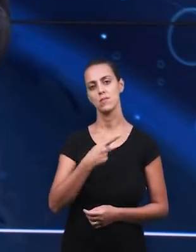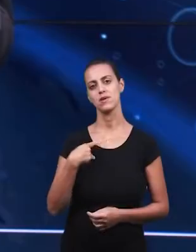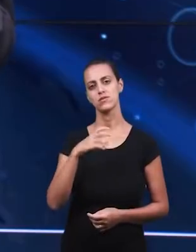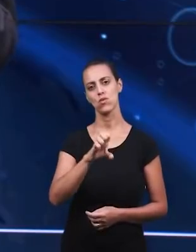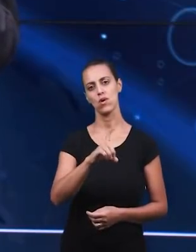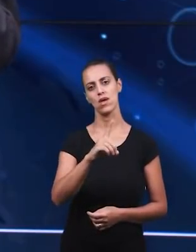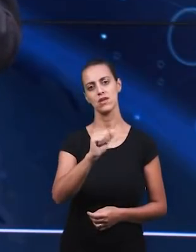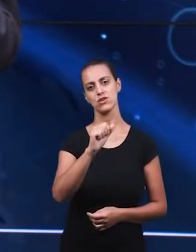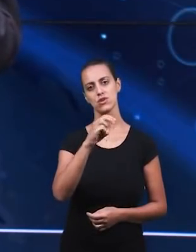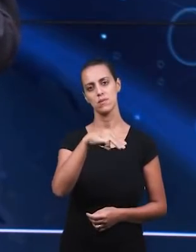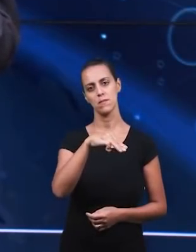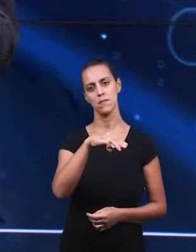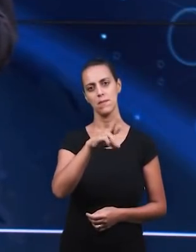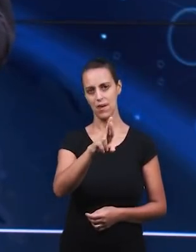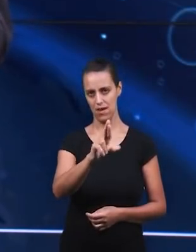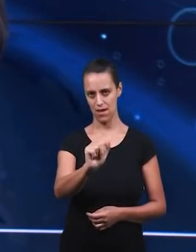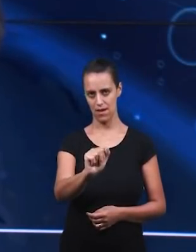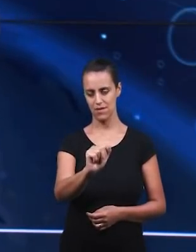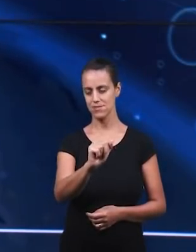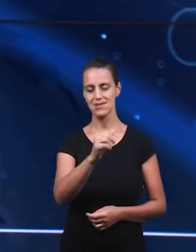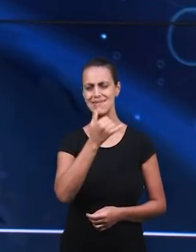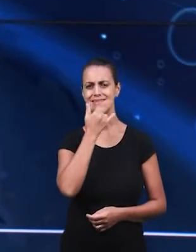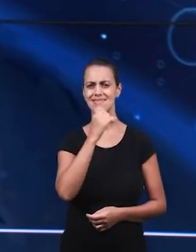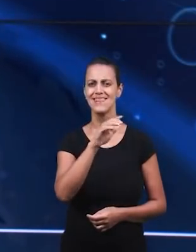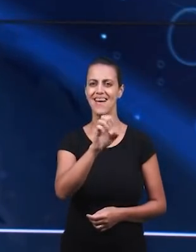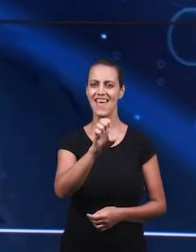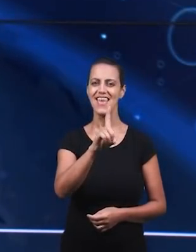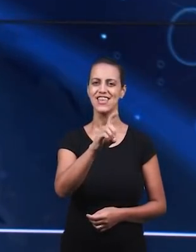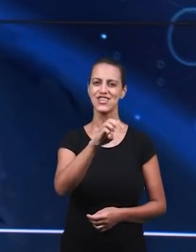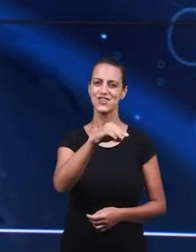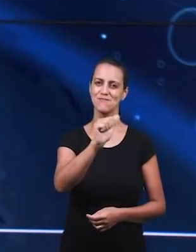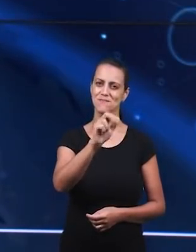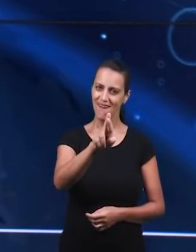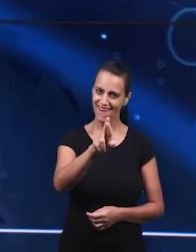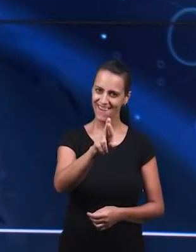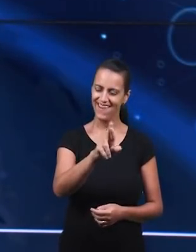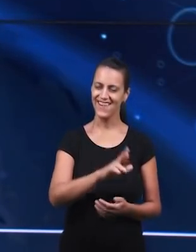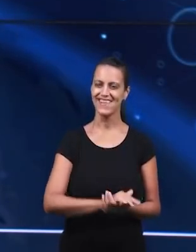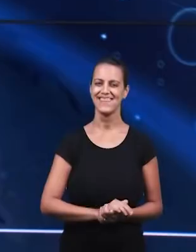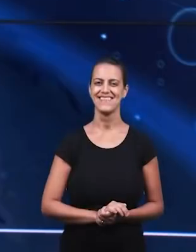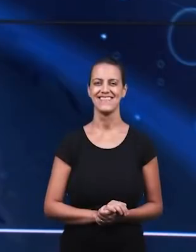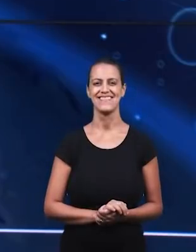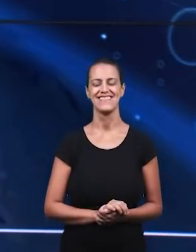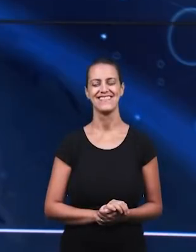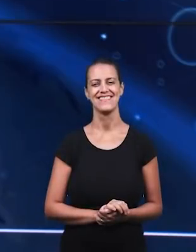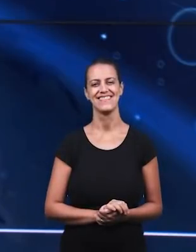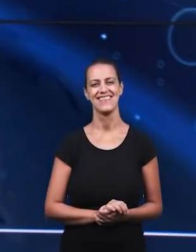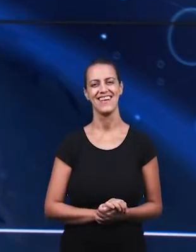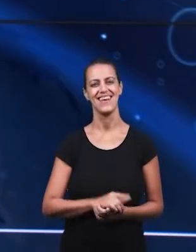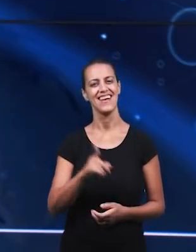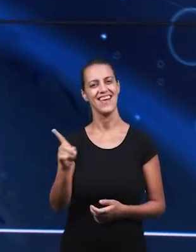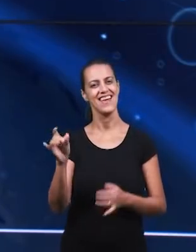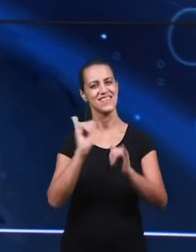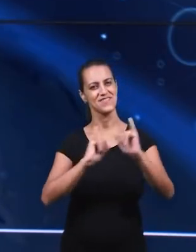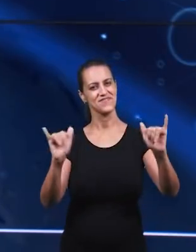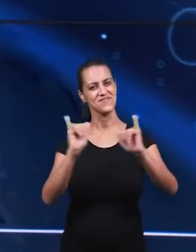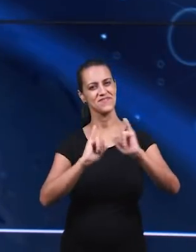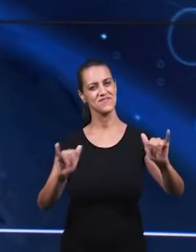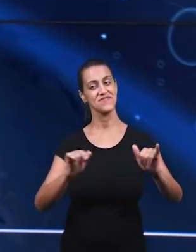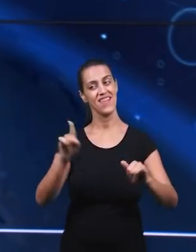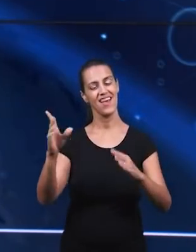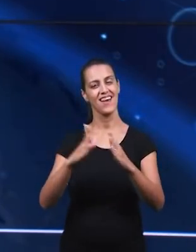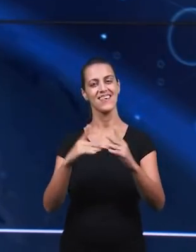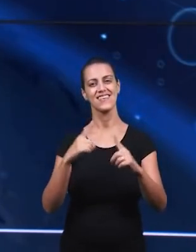Edmar Cavalcante e, portanto, ele vai nos dar essa informação ali de Ottawa. A